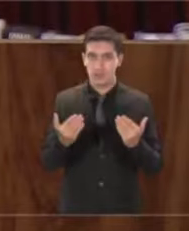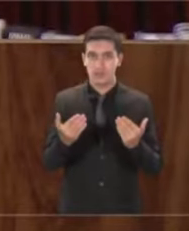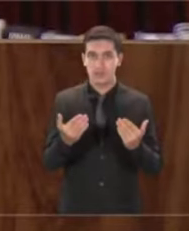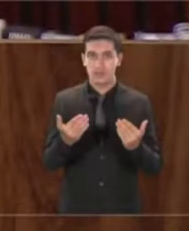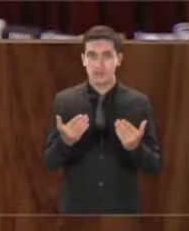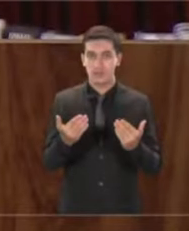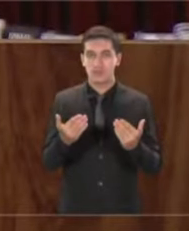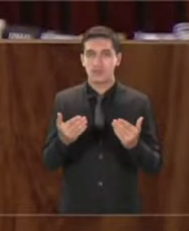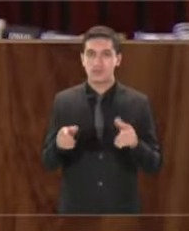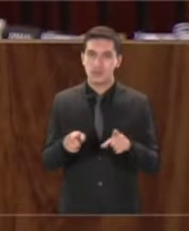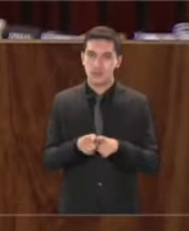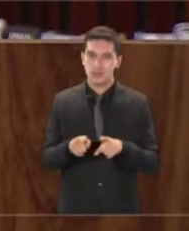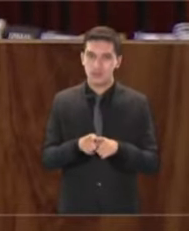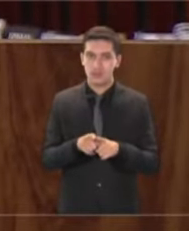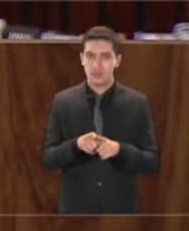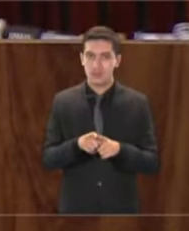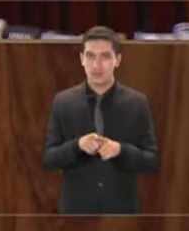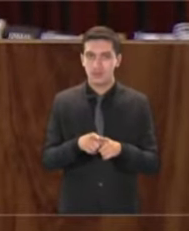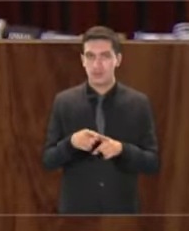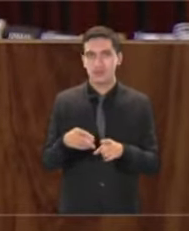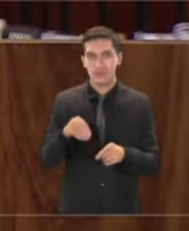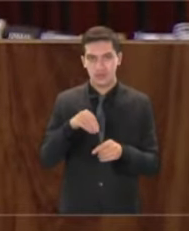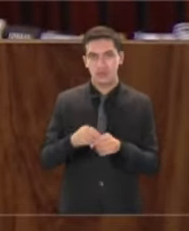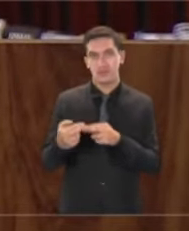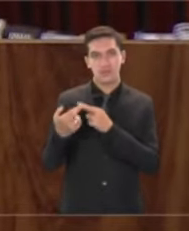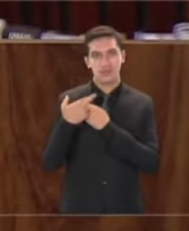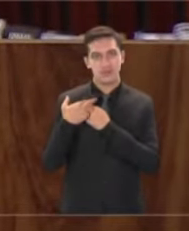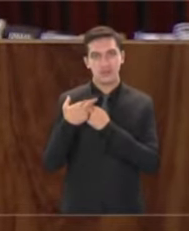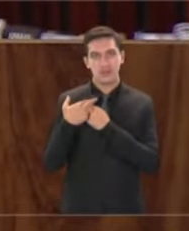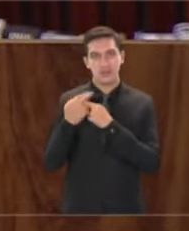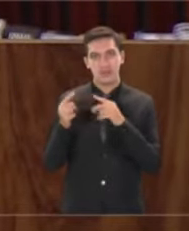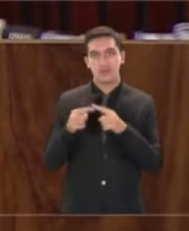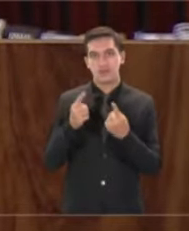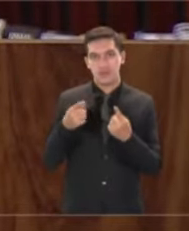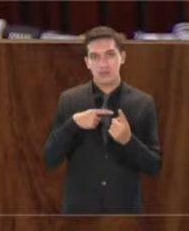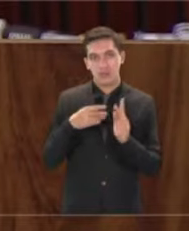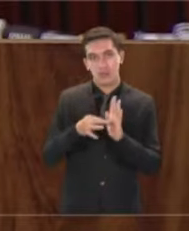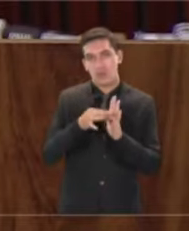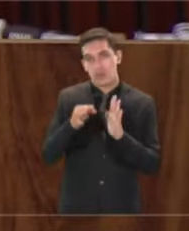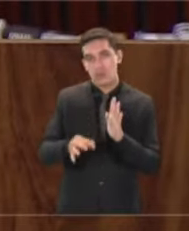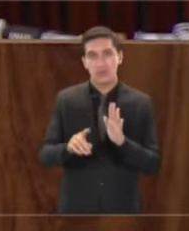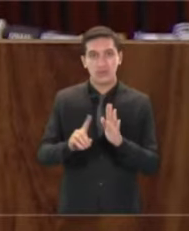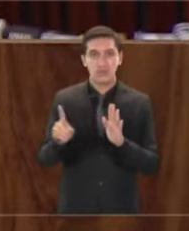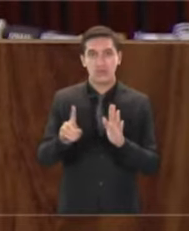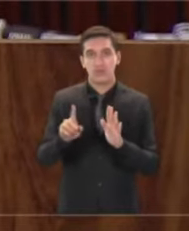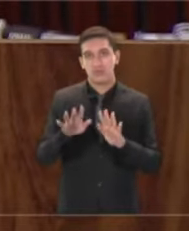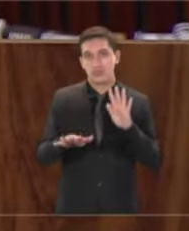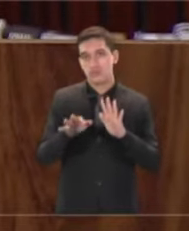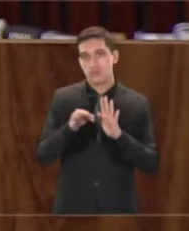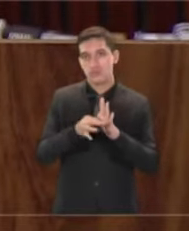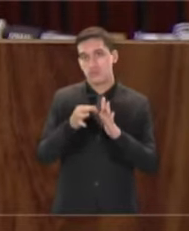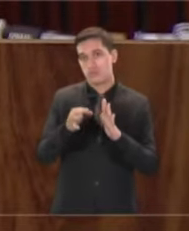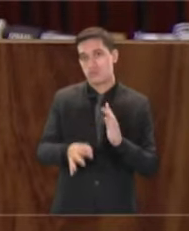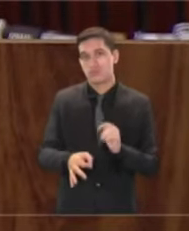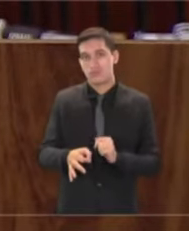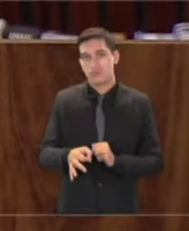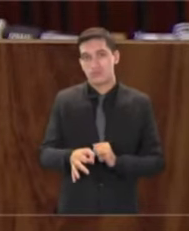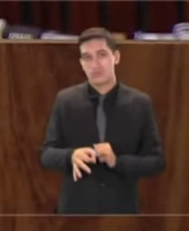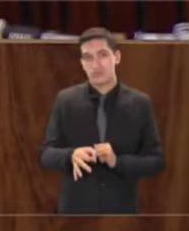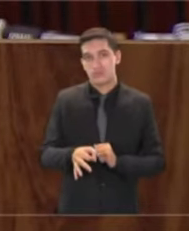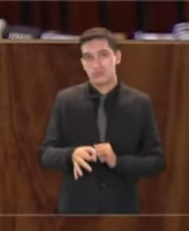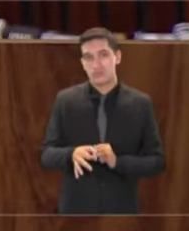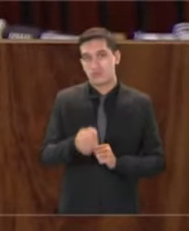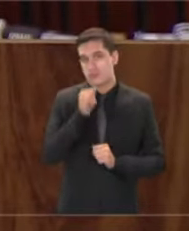e ensejar responsabilização. Quando se emite uma opinião, não. A opinião, às vezes, é